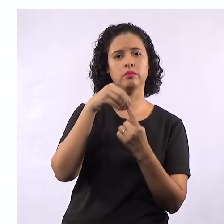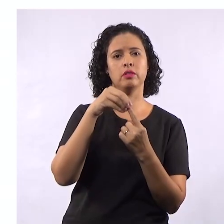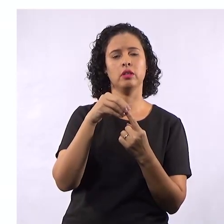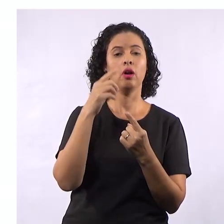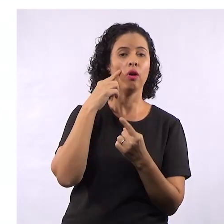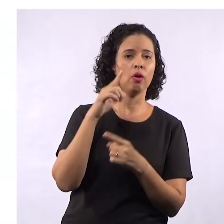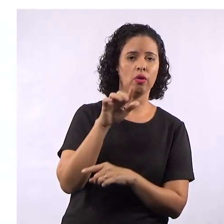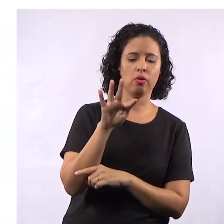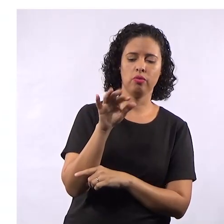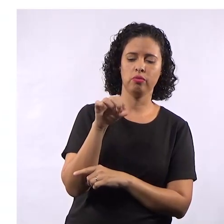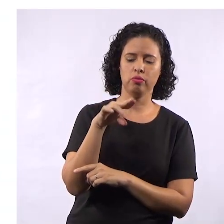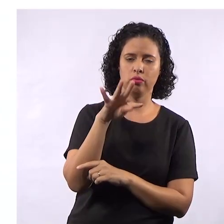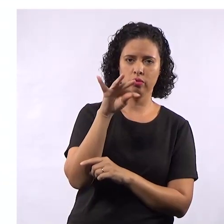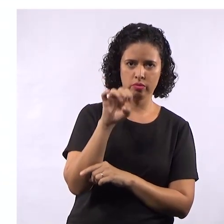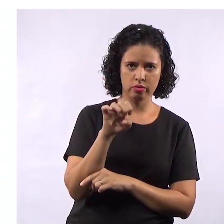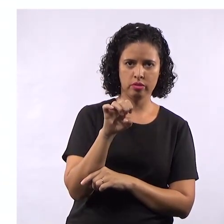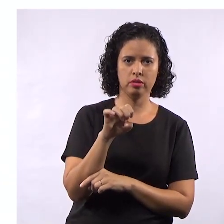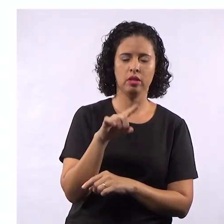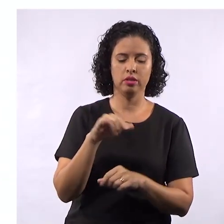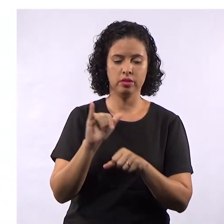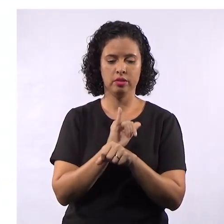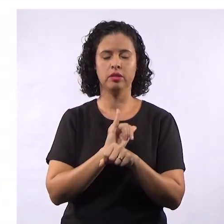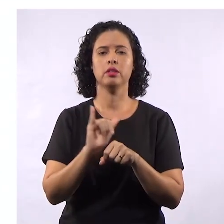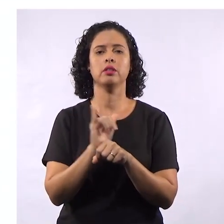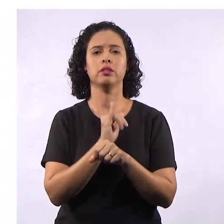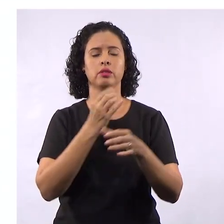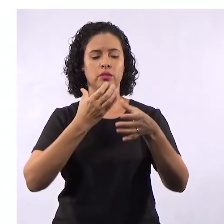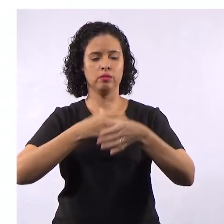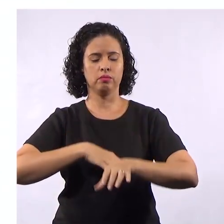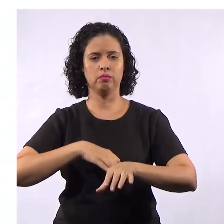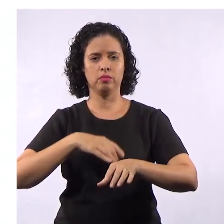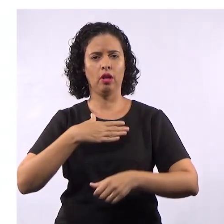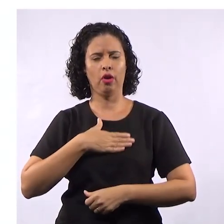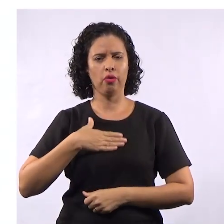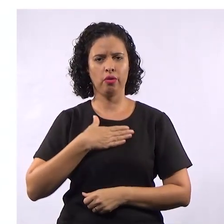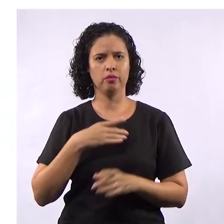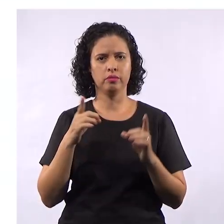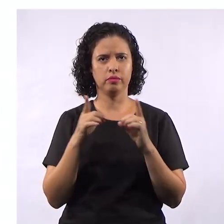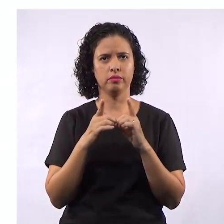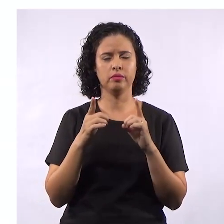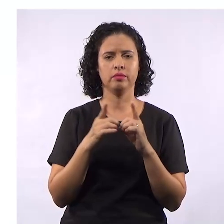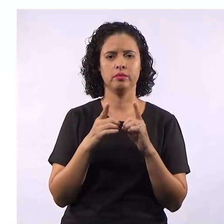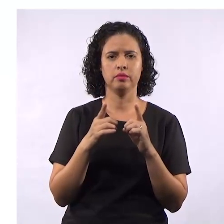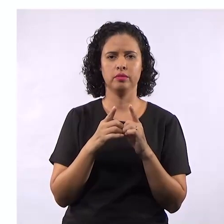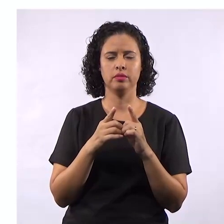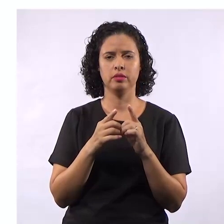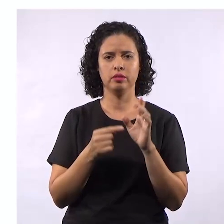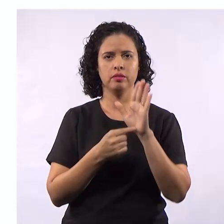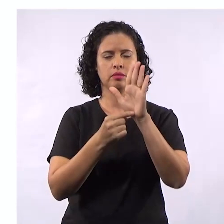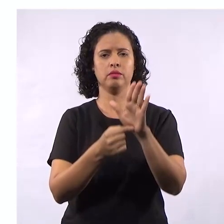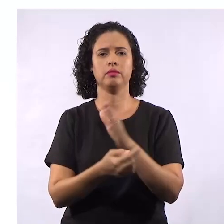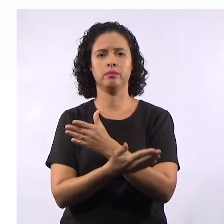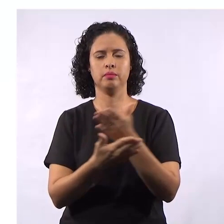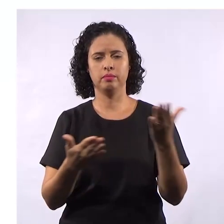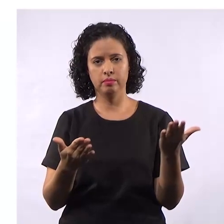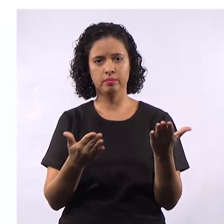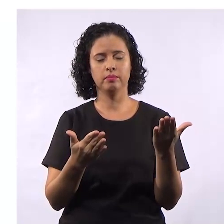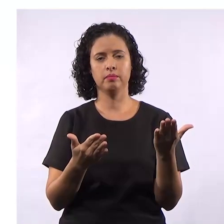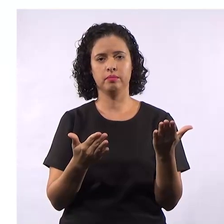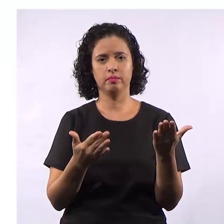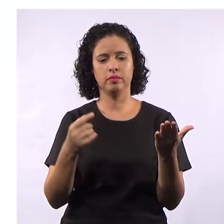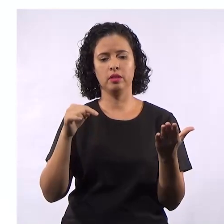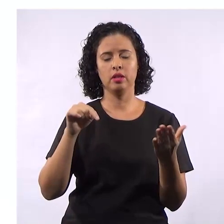ou da pessoa que faliu. Então, eu quero que vocês percebam aqui que quando a gente fala em falência, não basta eu falar, eu